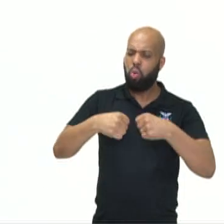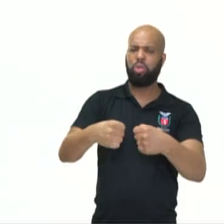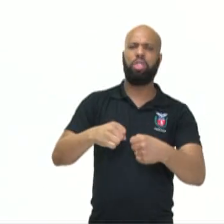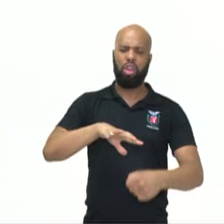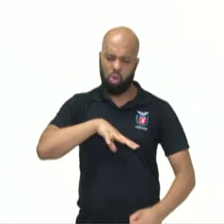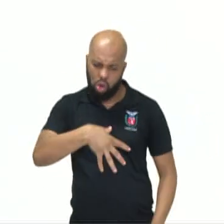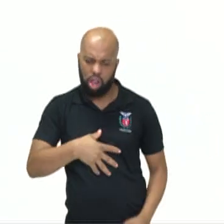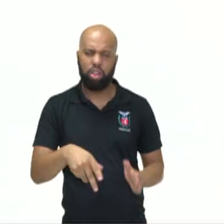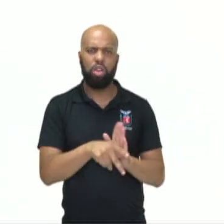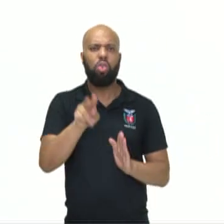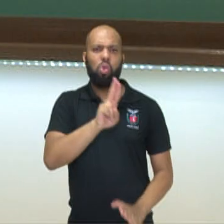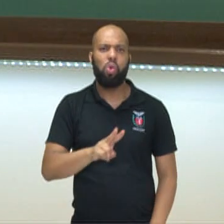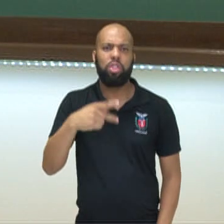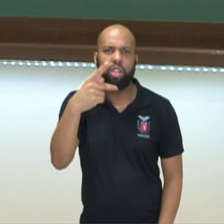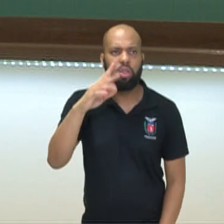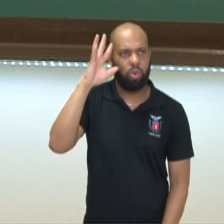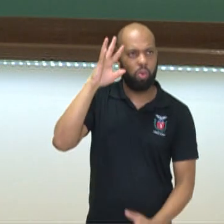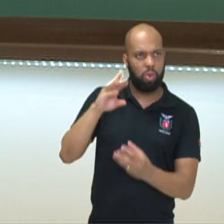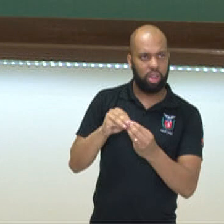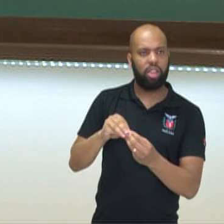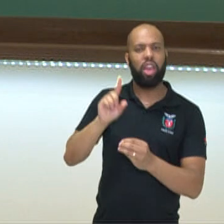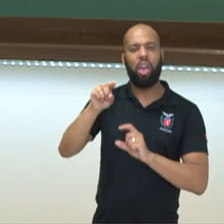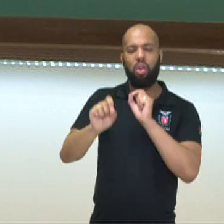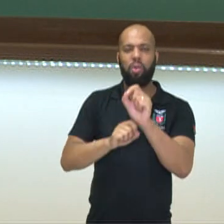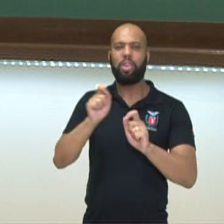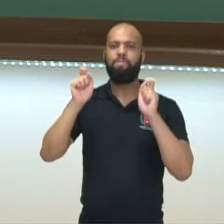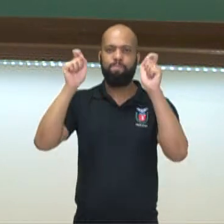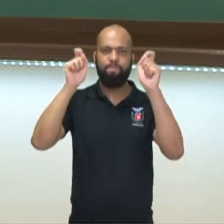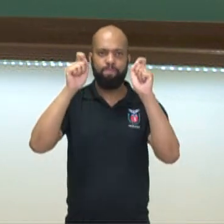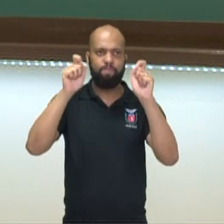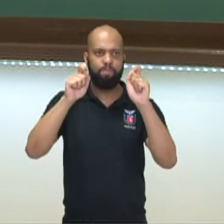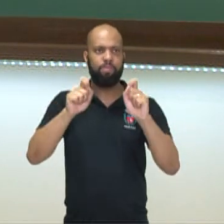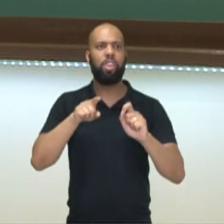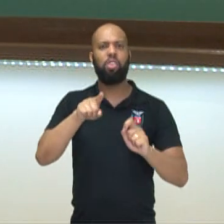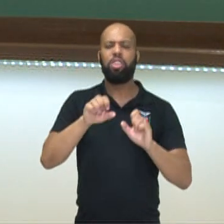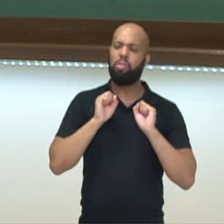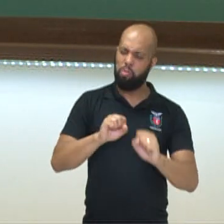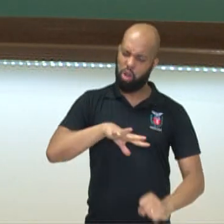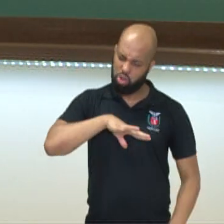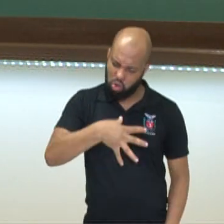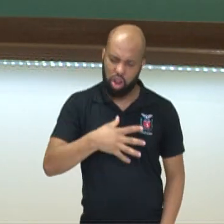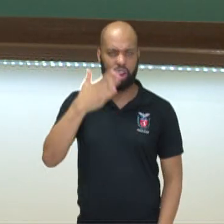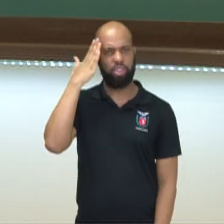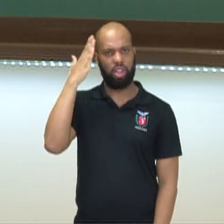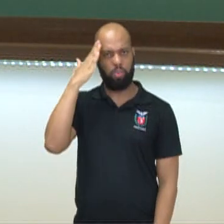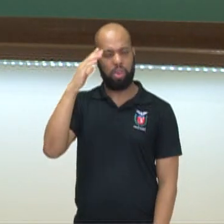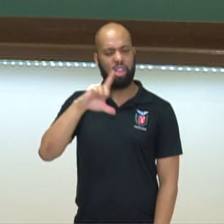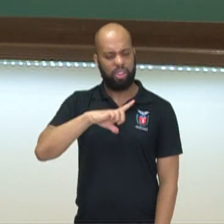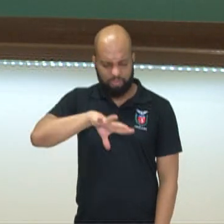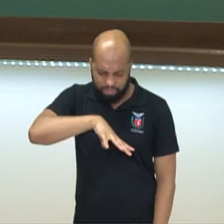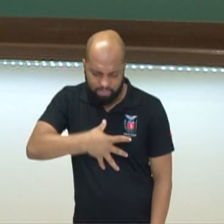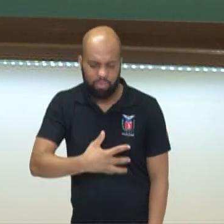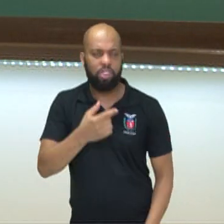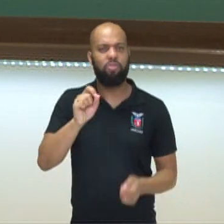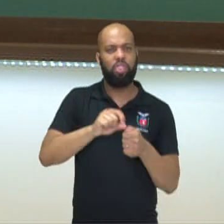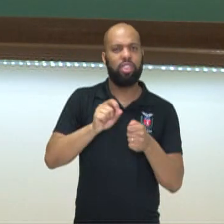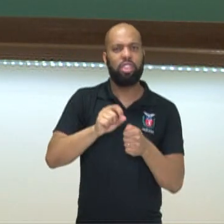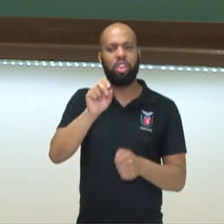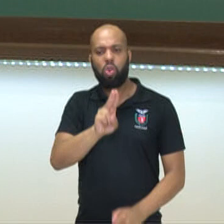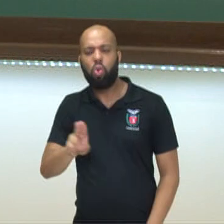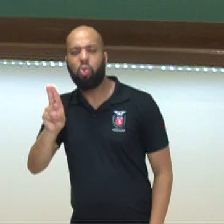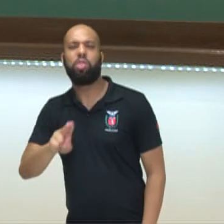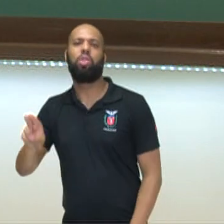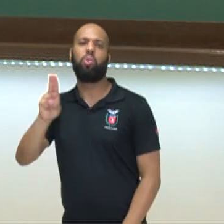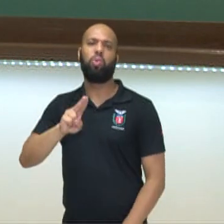entendimento. Esse é o lema do iluminismo, ouse saber, tenha a coragem de fazer uso do